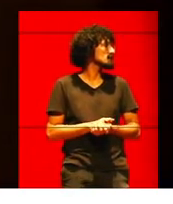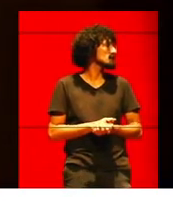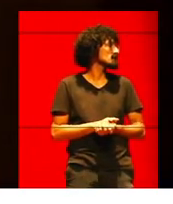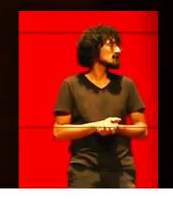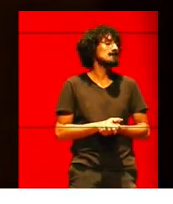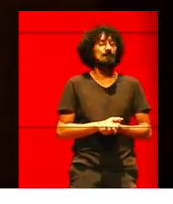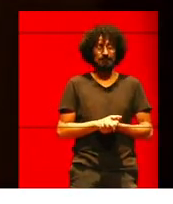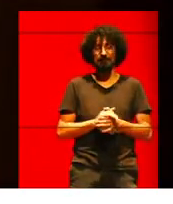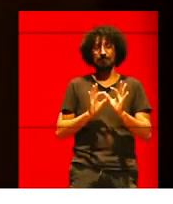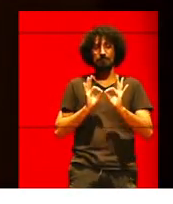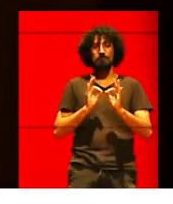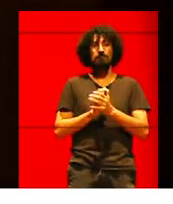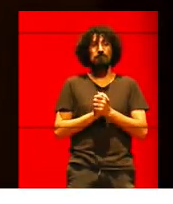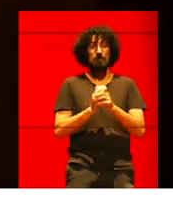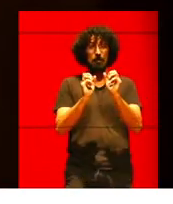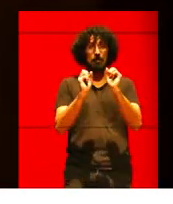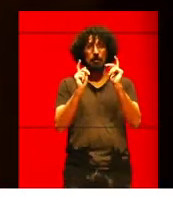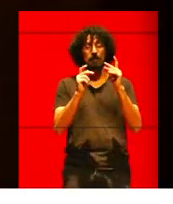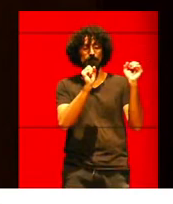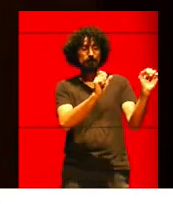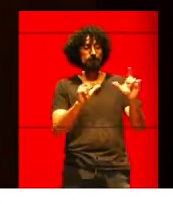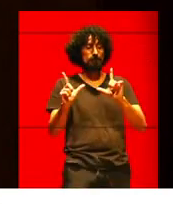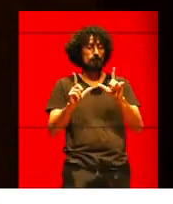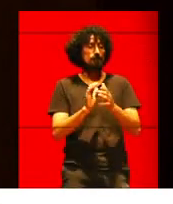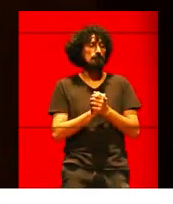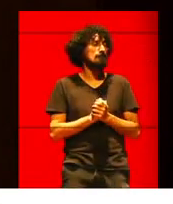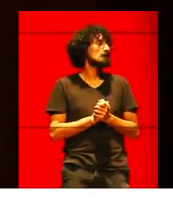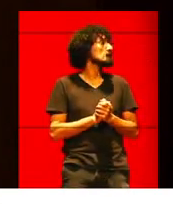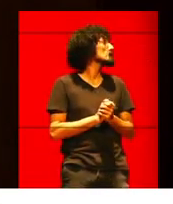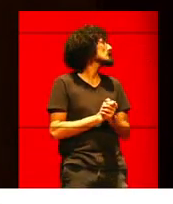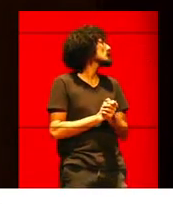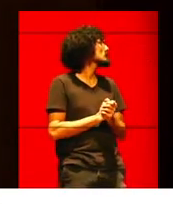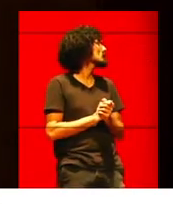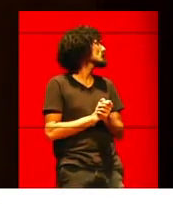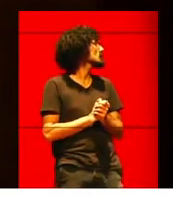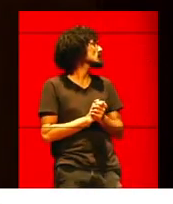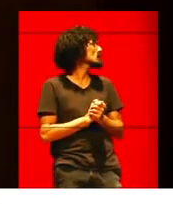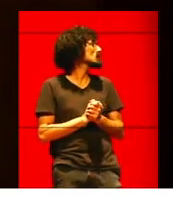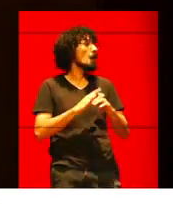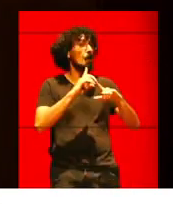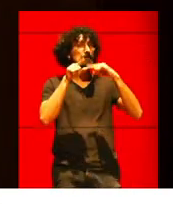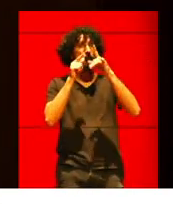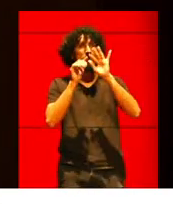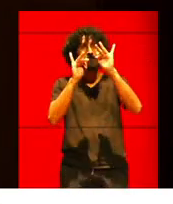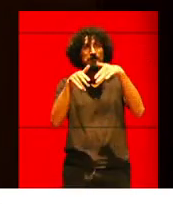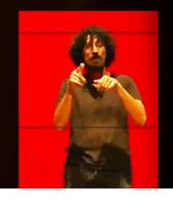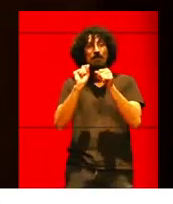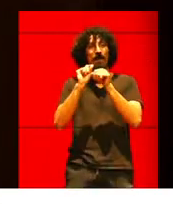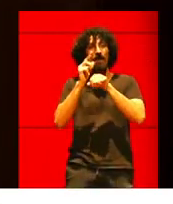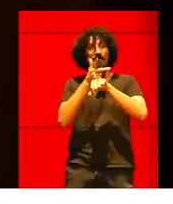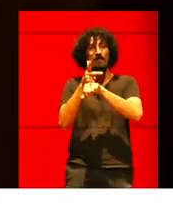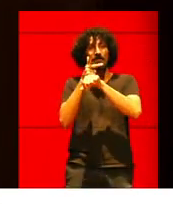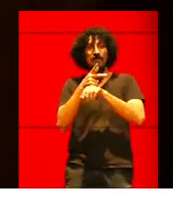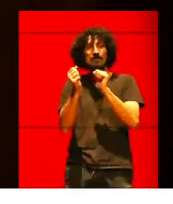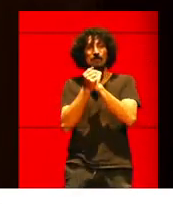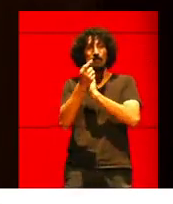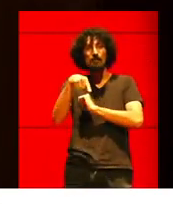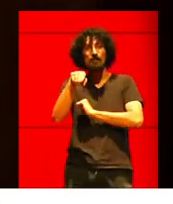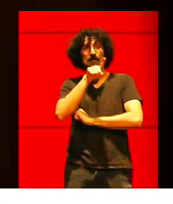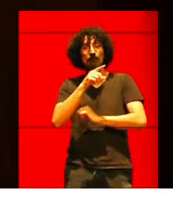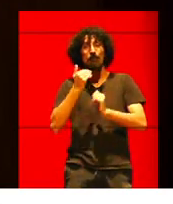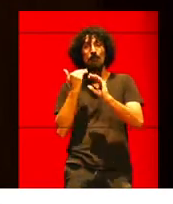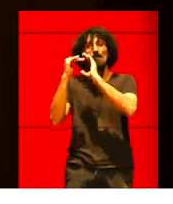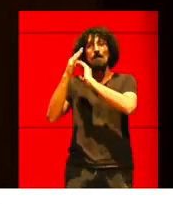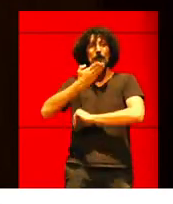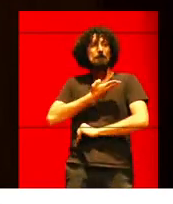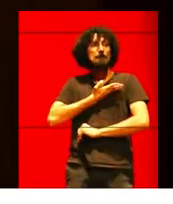Oi. Aí. Beleza, senhores? Pode passar então, tem uns 5. Fazer um vídeo com vocês no final de tudo, tá? Que eu quero mandar para os meus amigos lá de São Paulo,